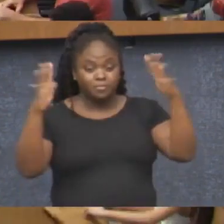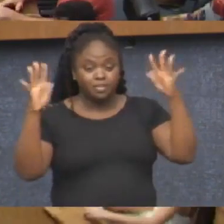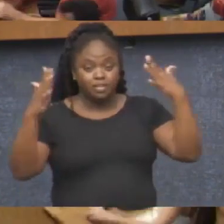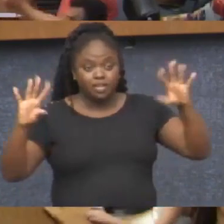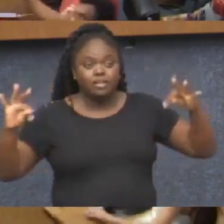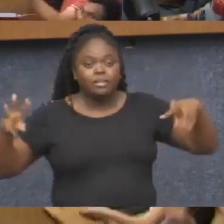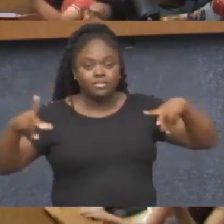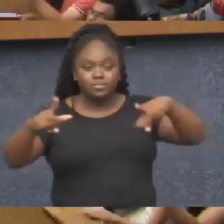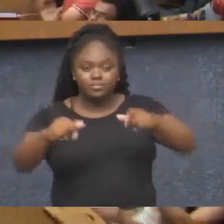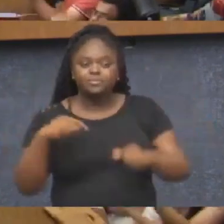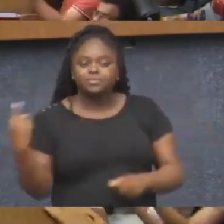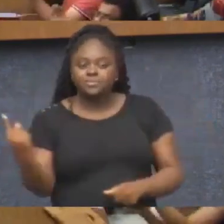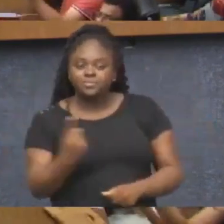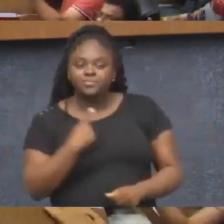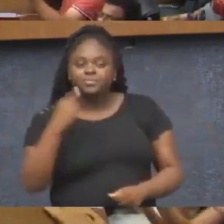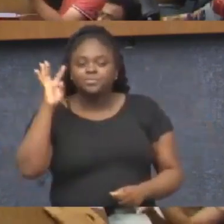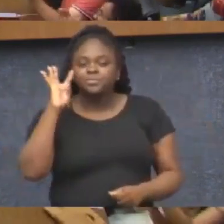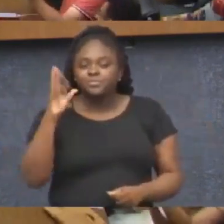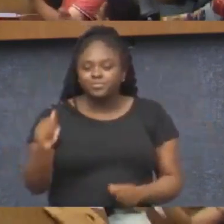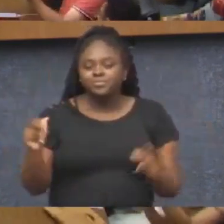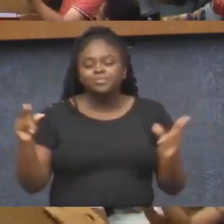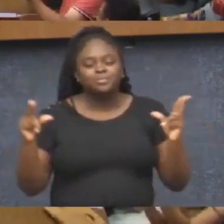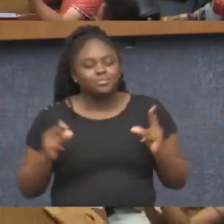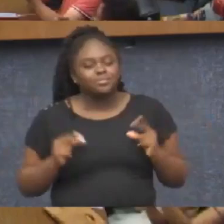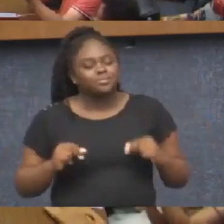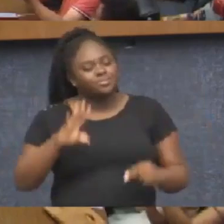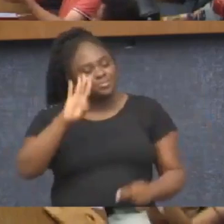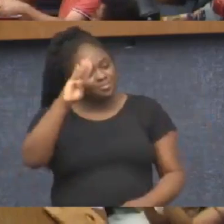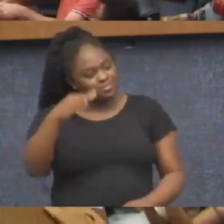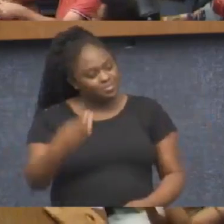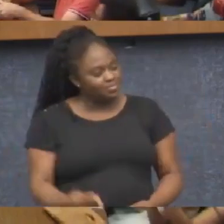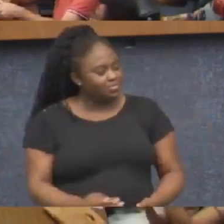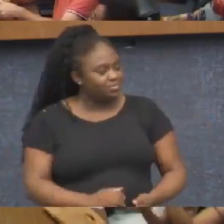para todos nós. Eu acho que a gente merece demais essa homenagem.